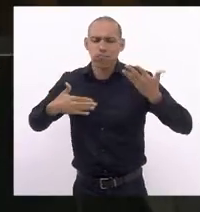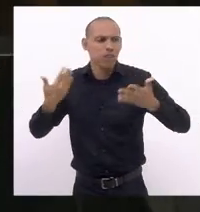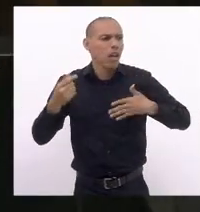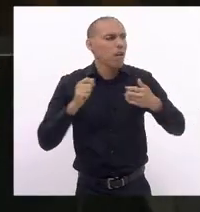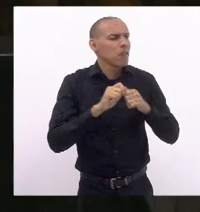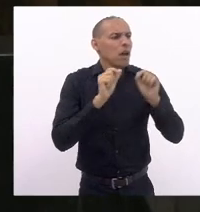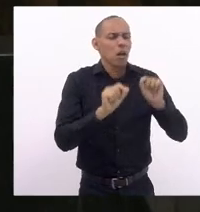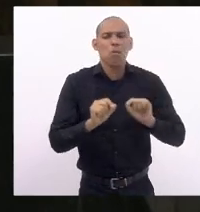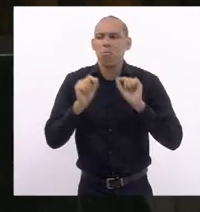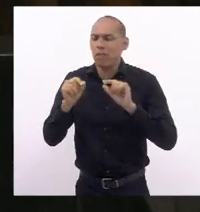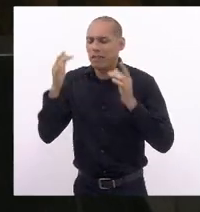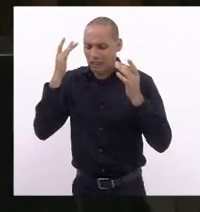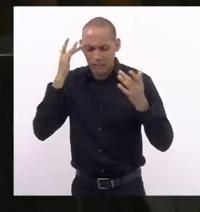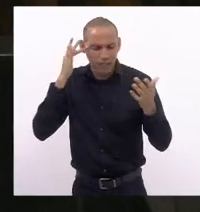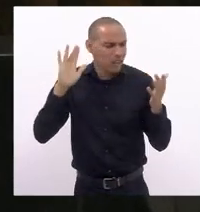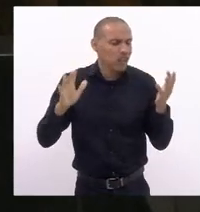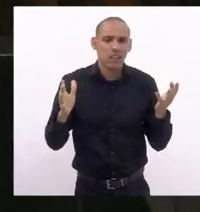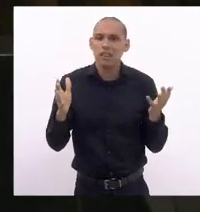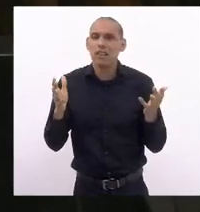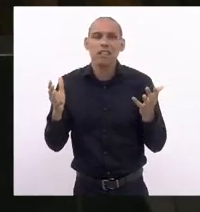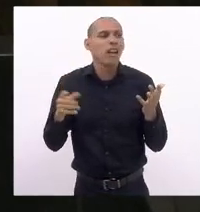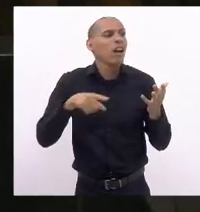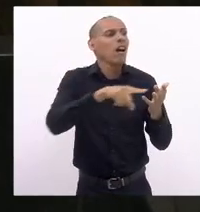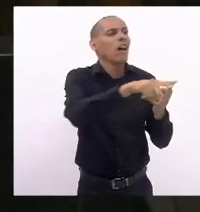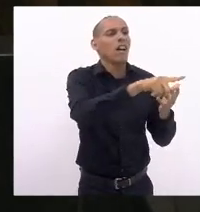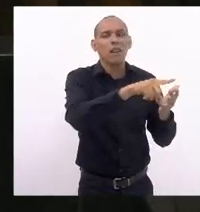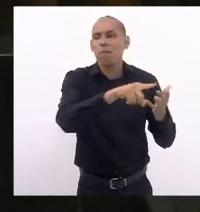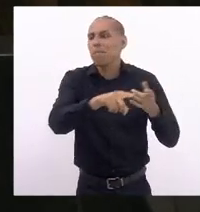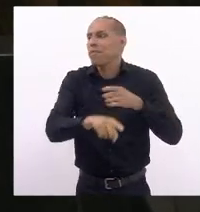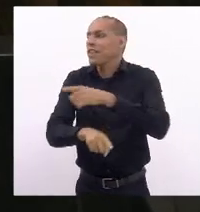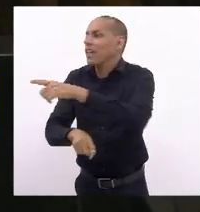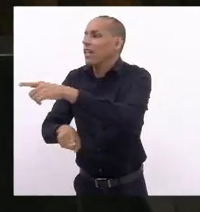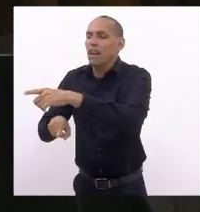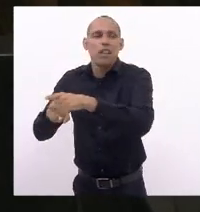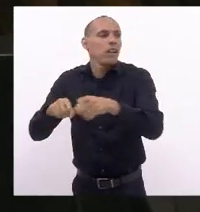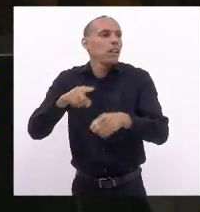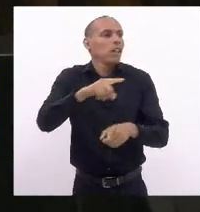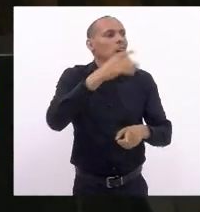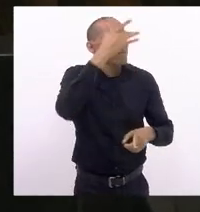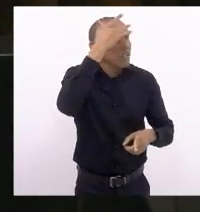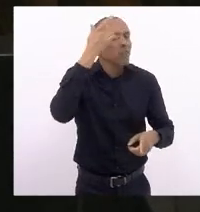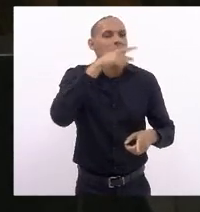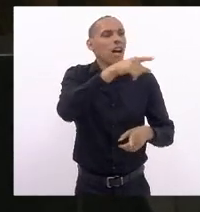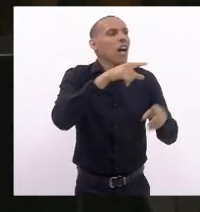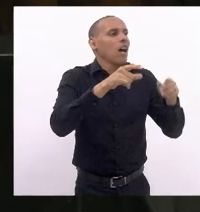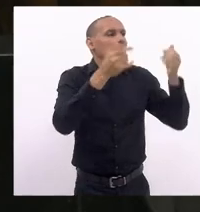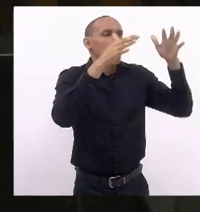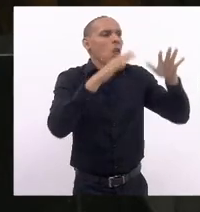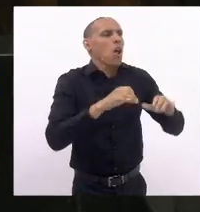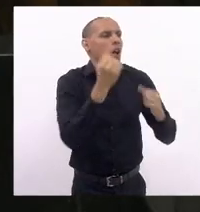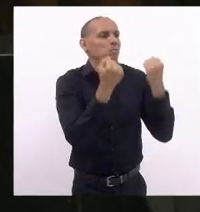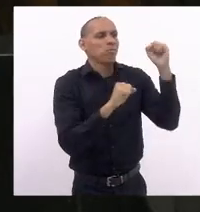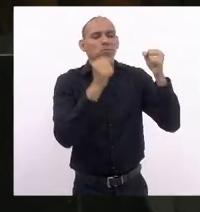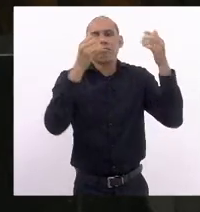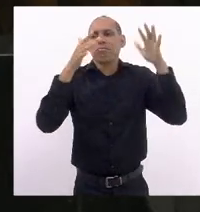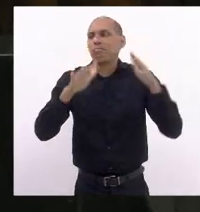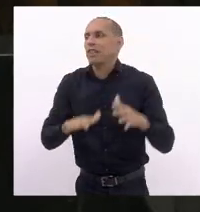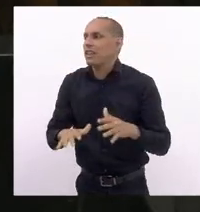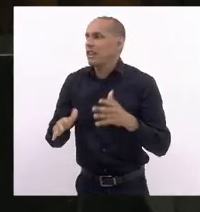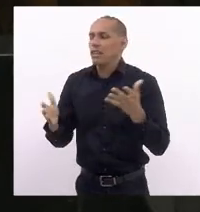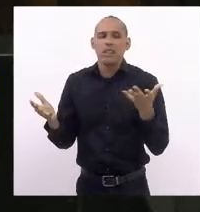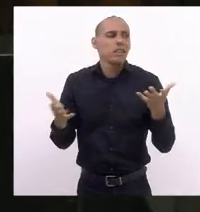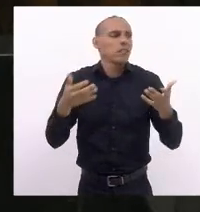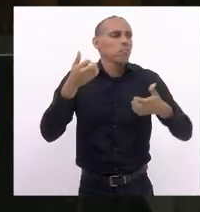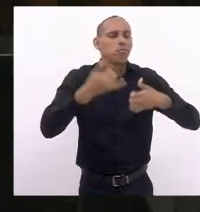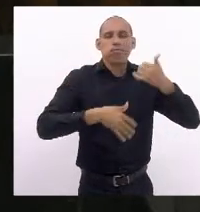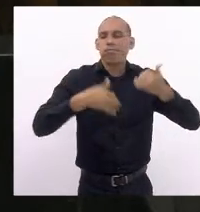fazer, indicando onde estavam, olha, ali tem tantas pessoas, ali acabou uma confecção com funcionários trabalhando, veio abaixo,